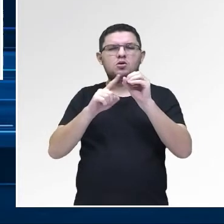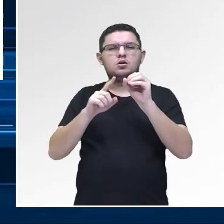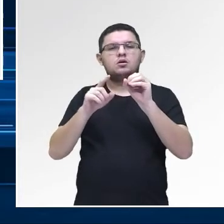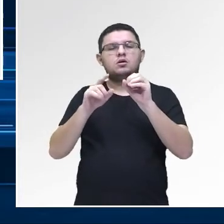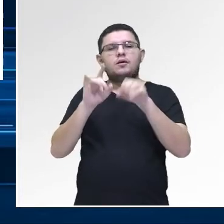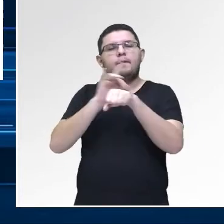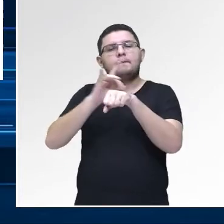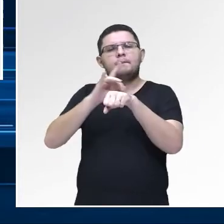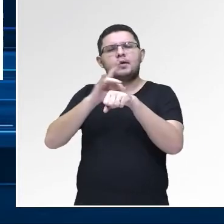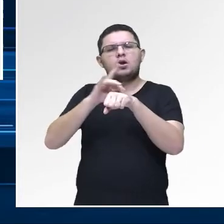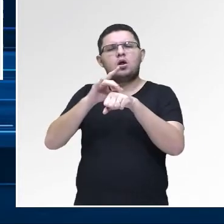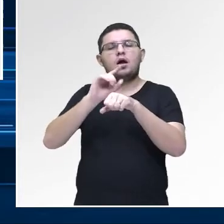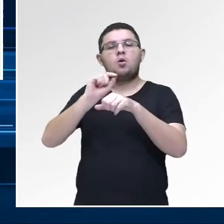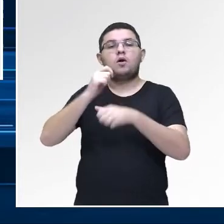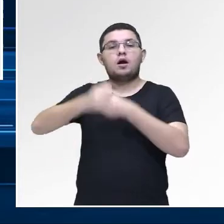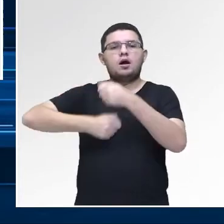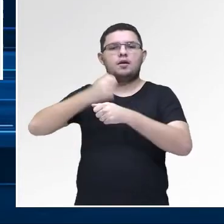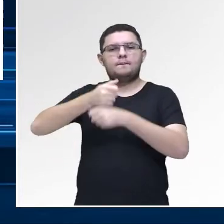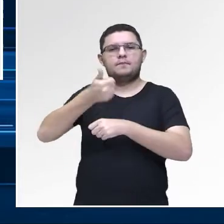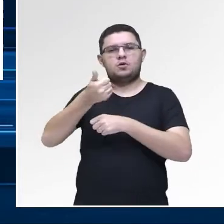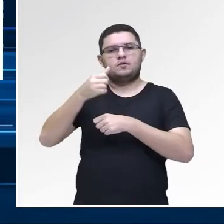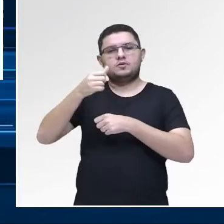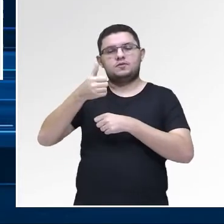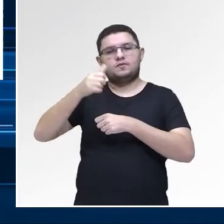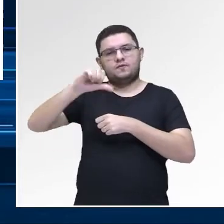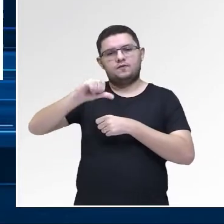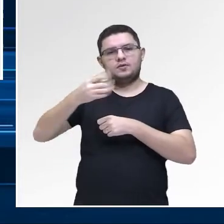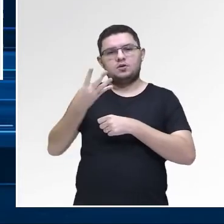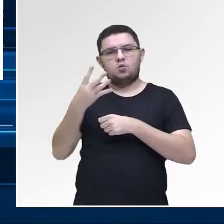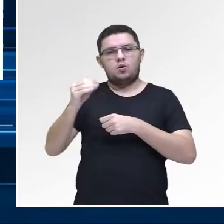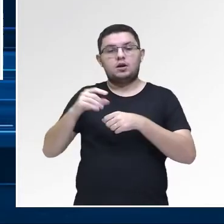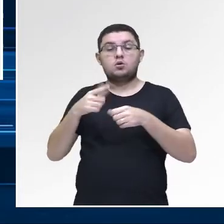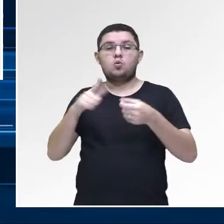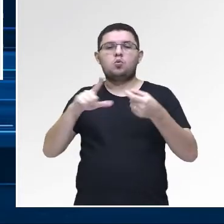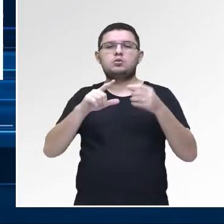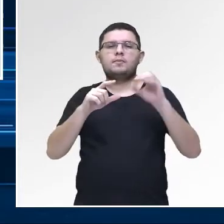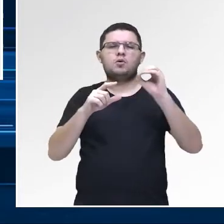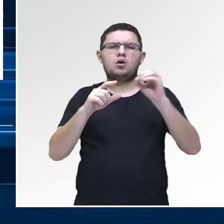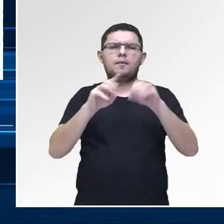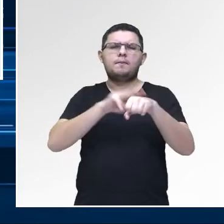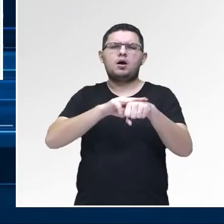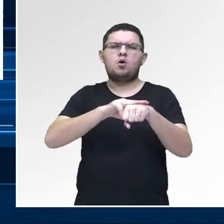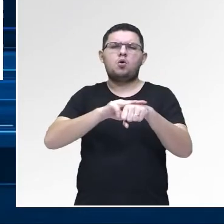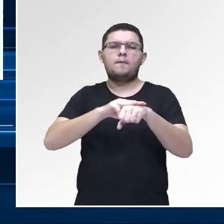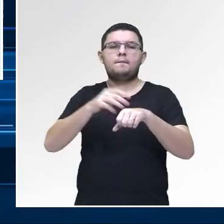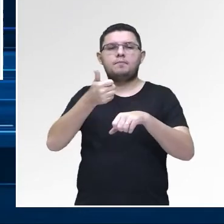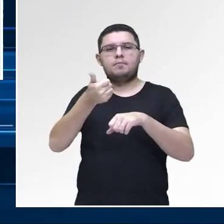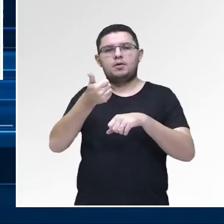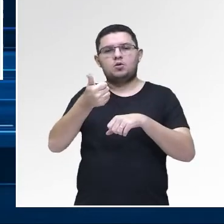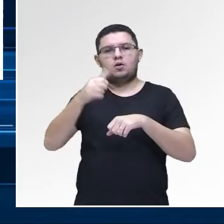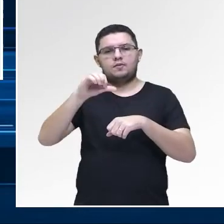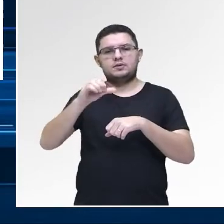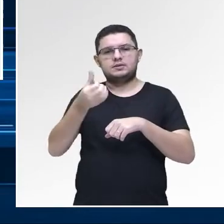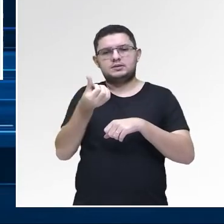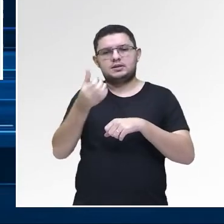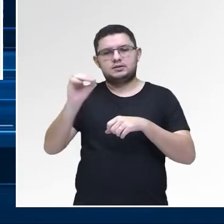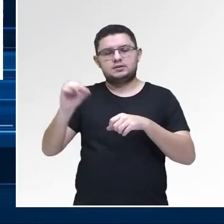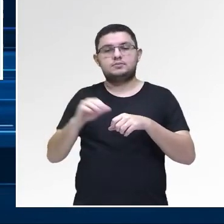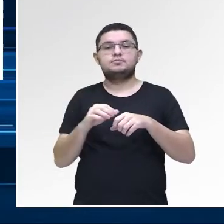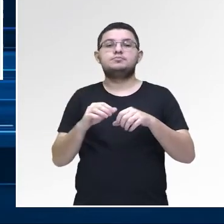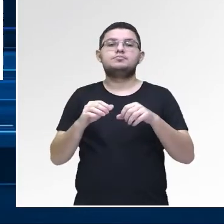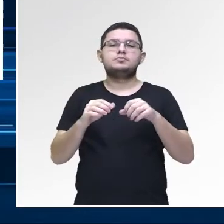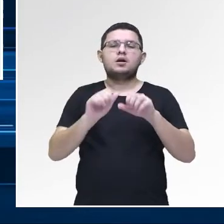Aí a bolinha ali puxando para o tom de marrom, 1960. Clareando a bolinha, nós temos